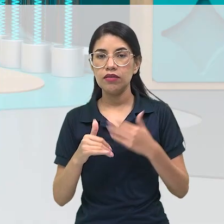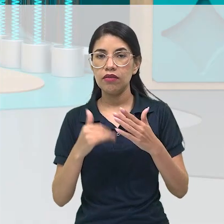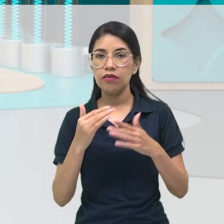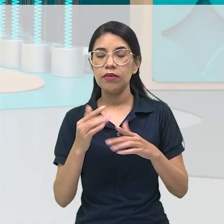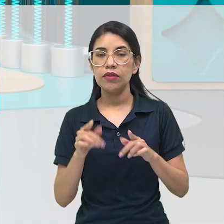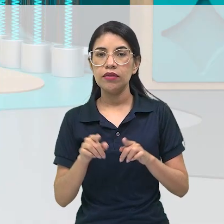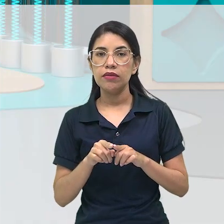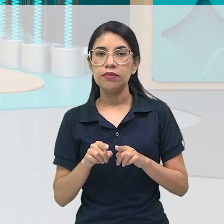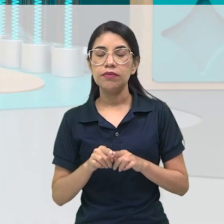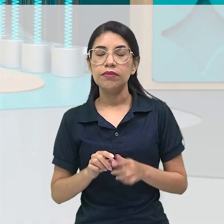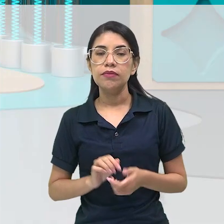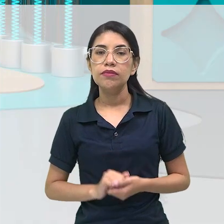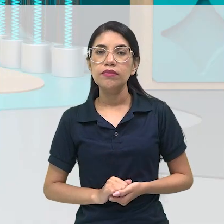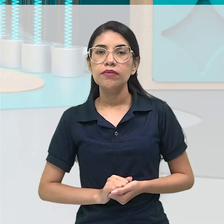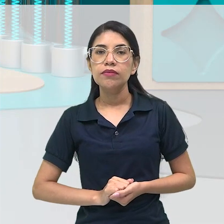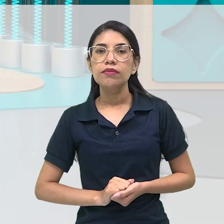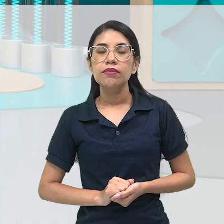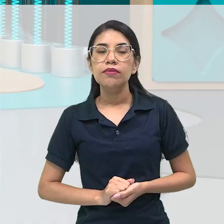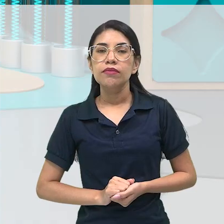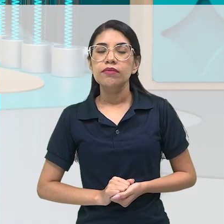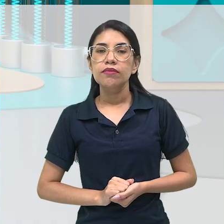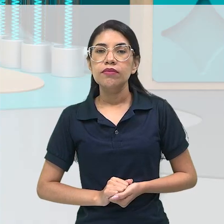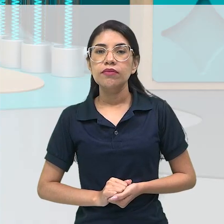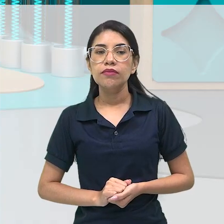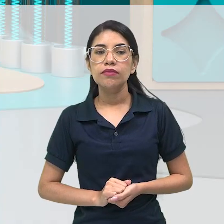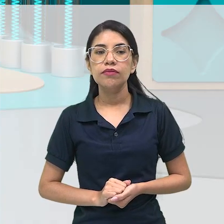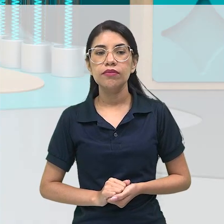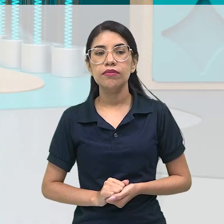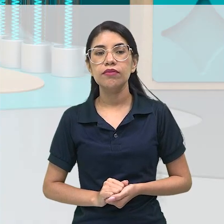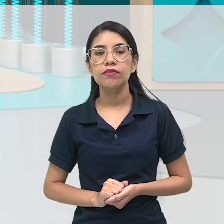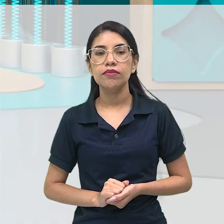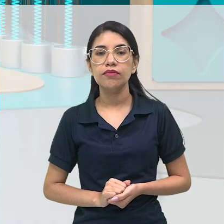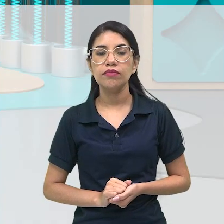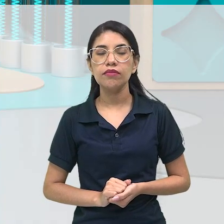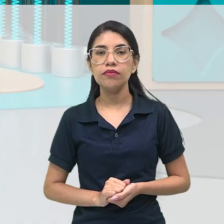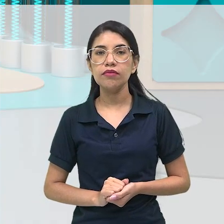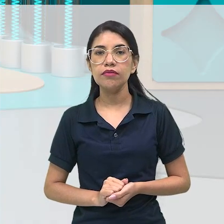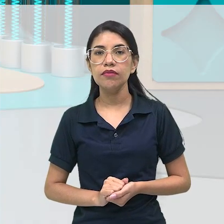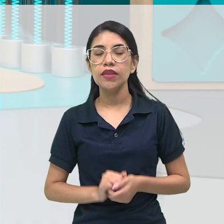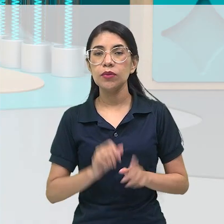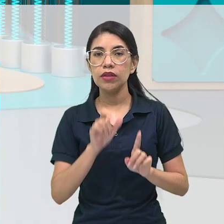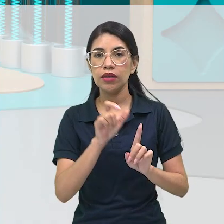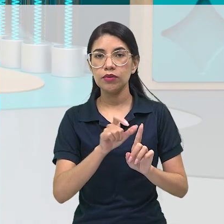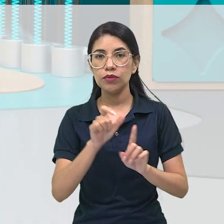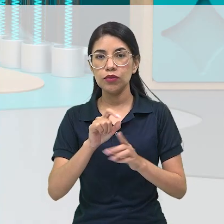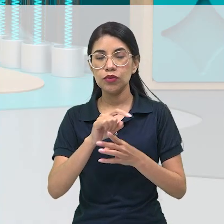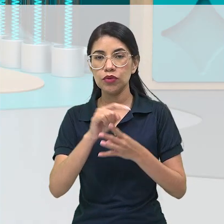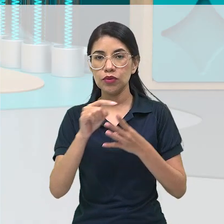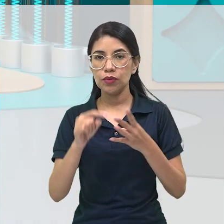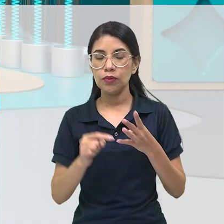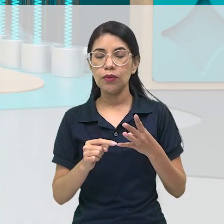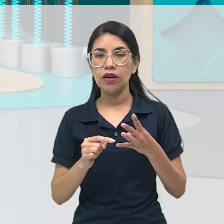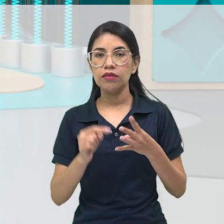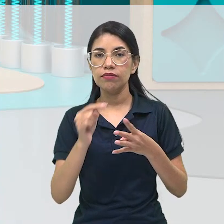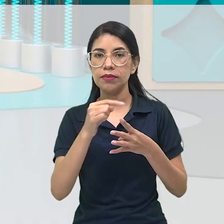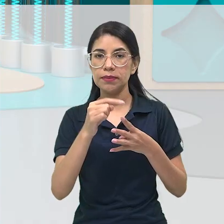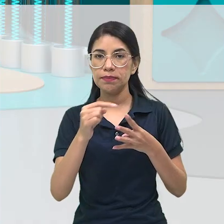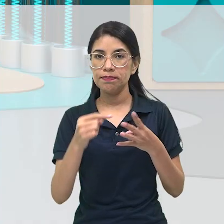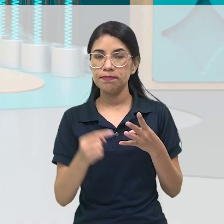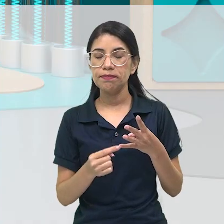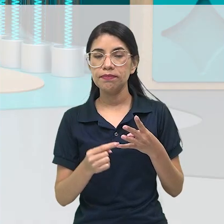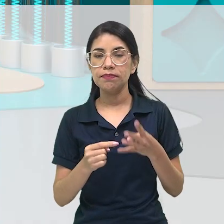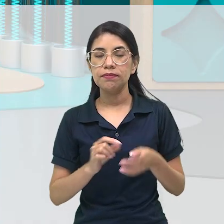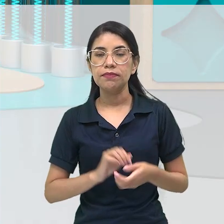né, do conhecimento. Então aí nós temos os jogadores pitcher, o catcher, infielders e